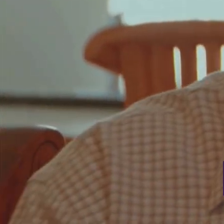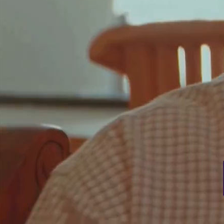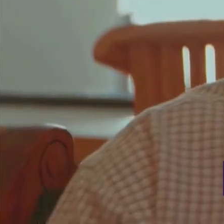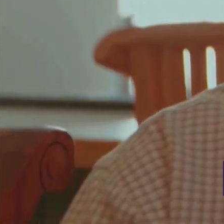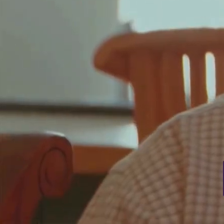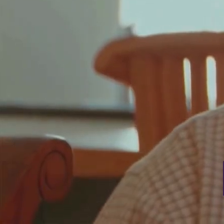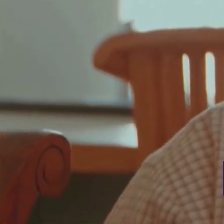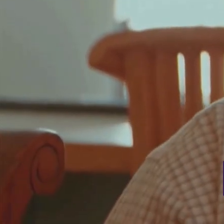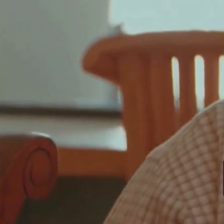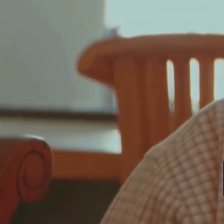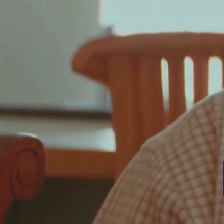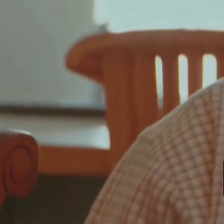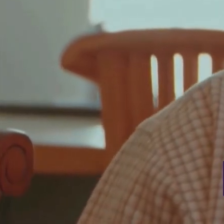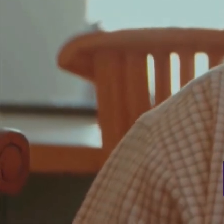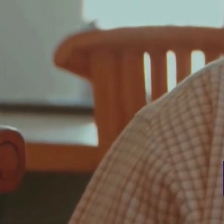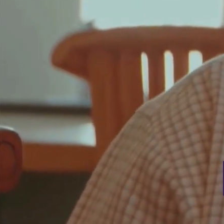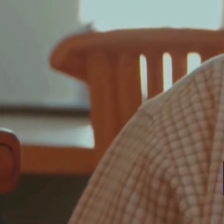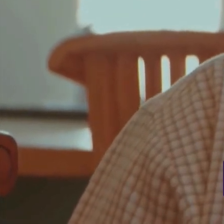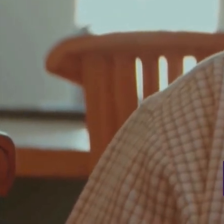Suas histórias.